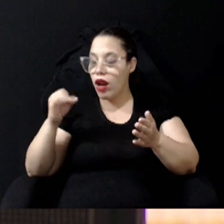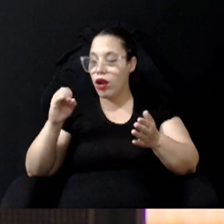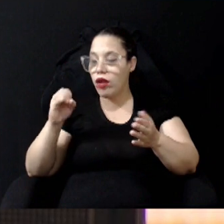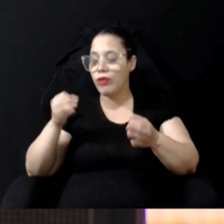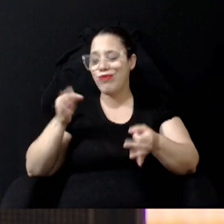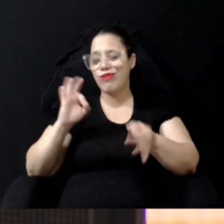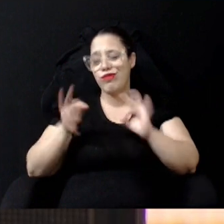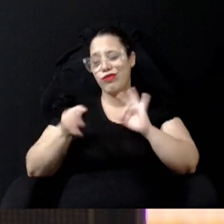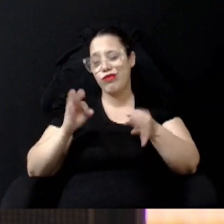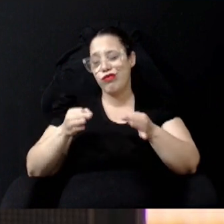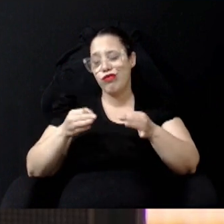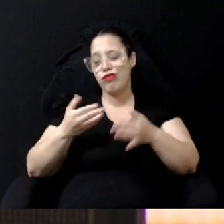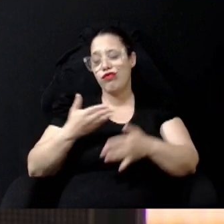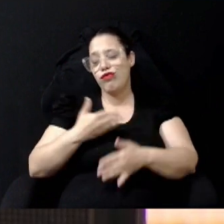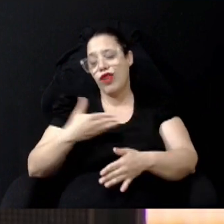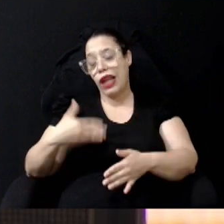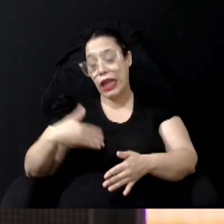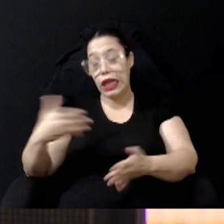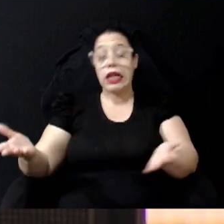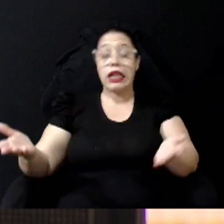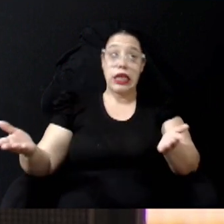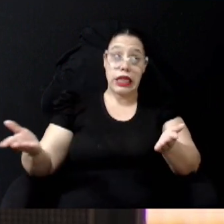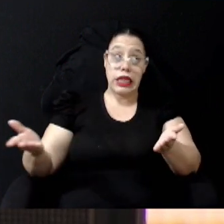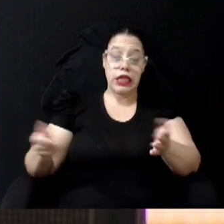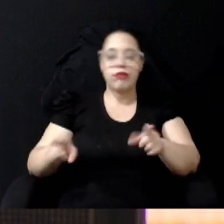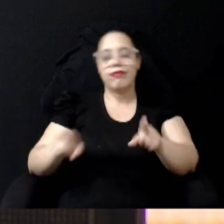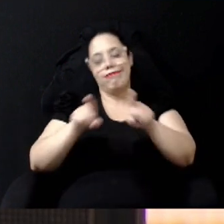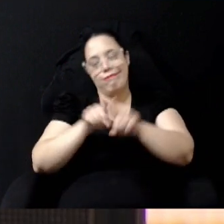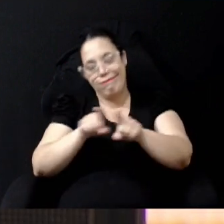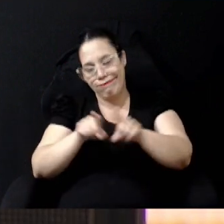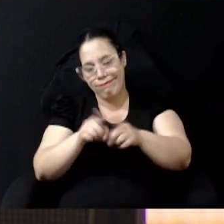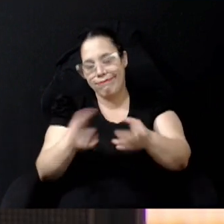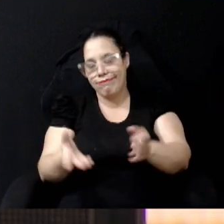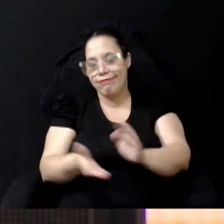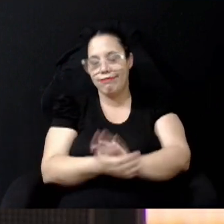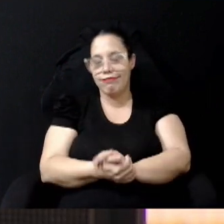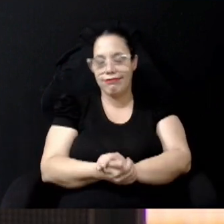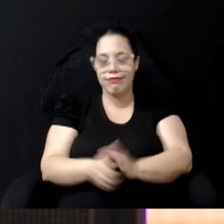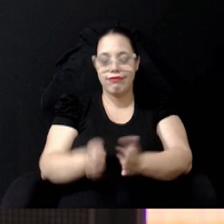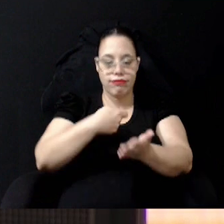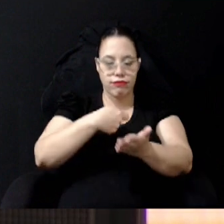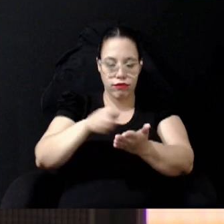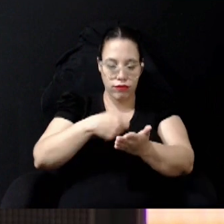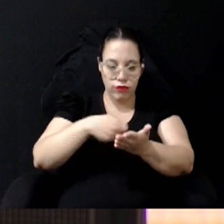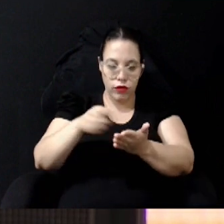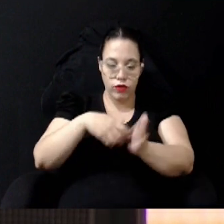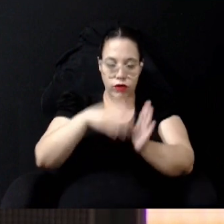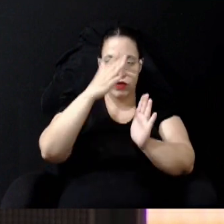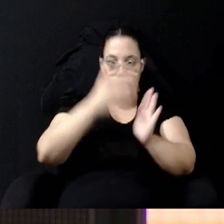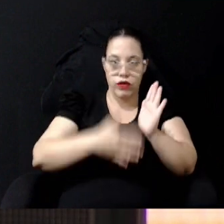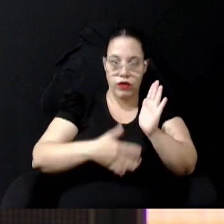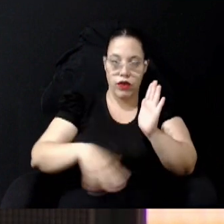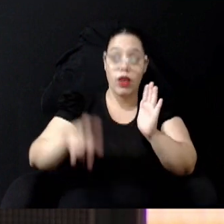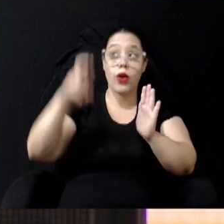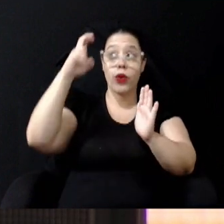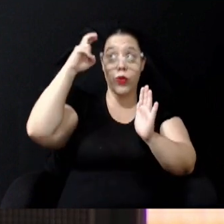da elite, e também é autor de um roteiro da cultura